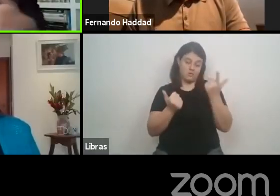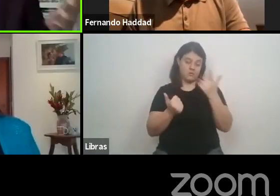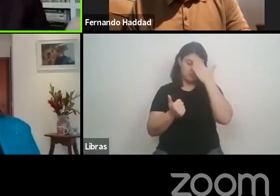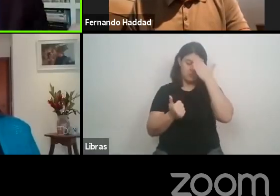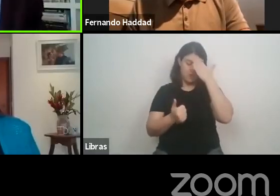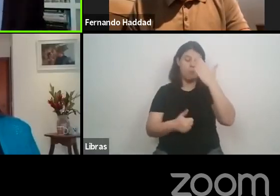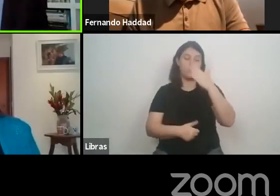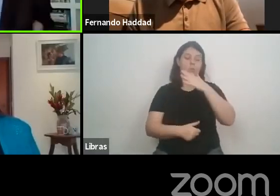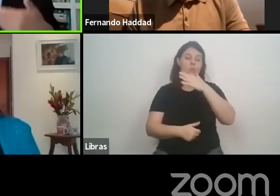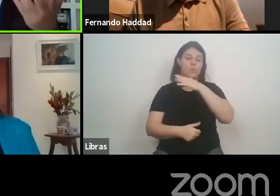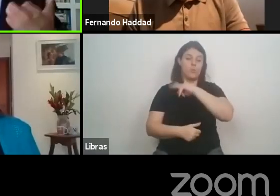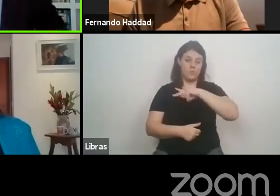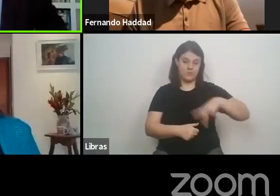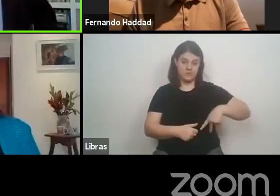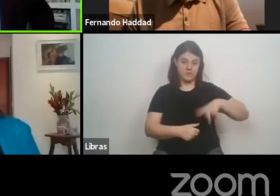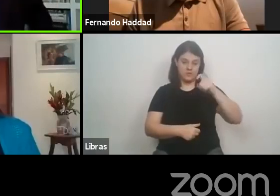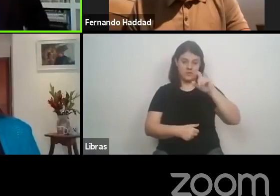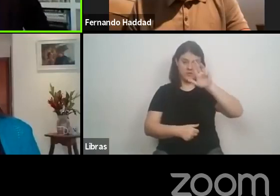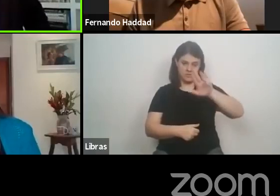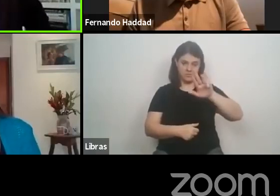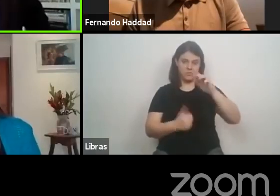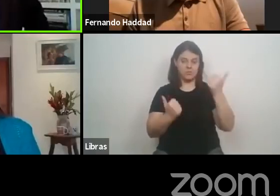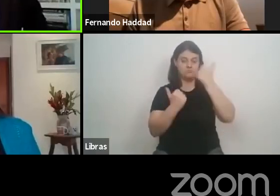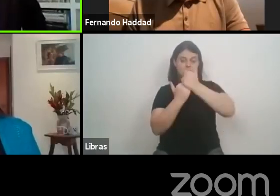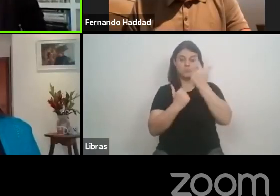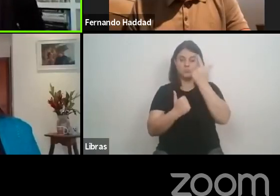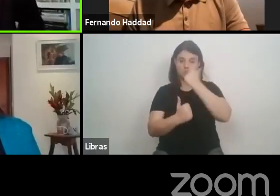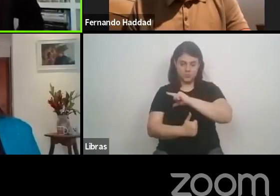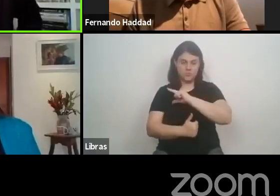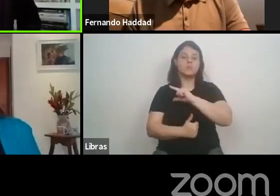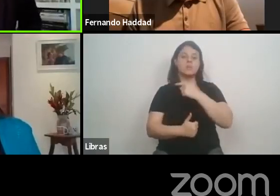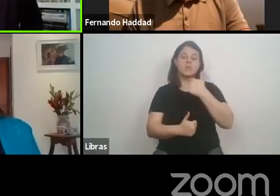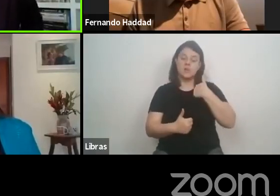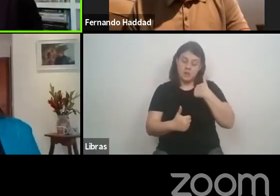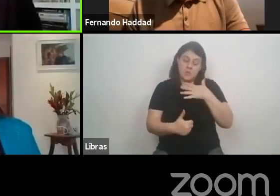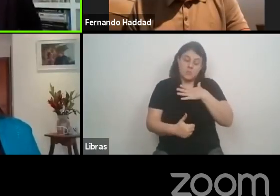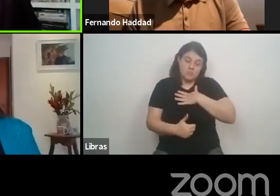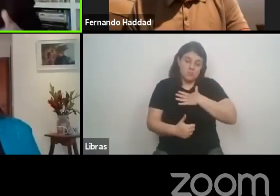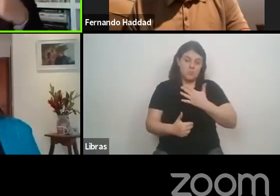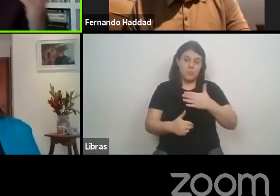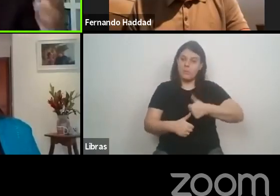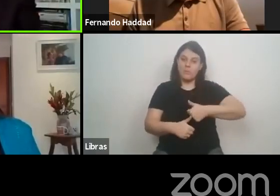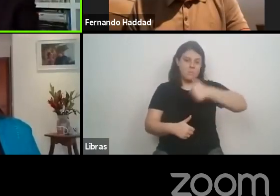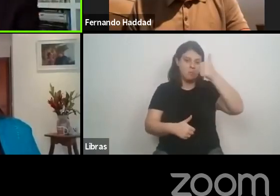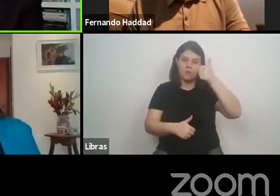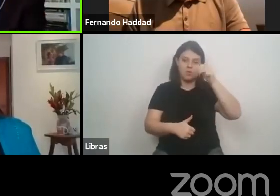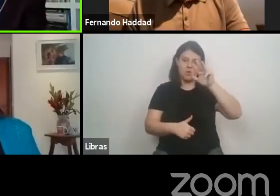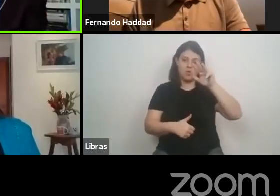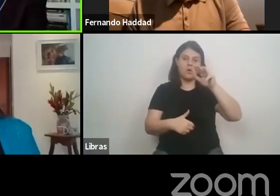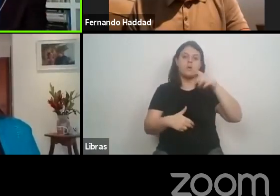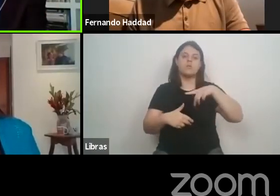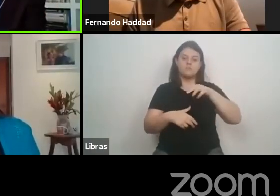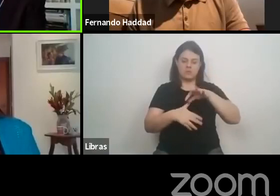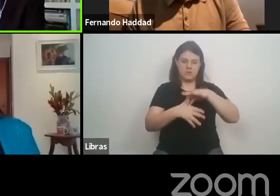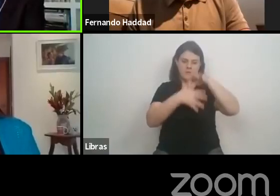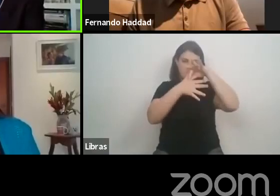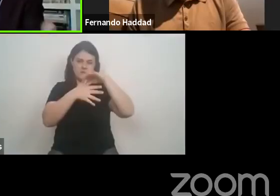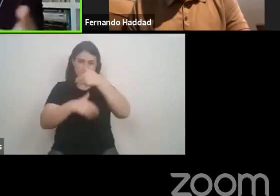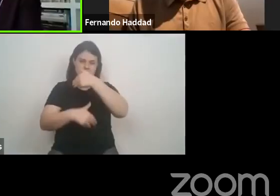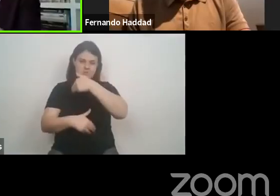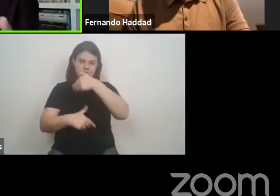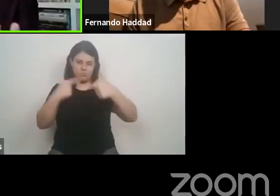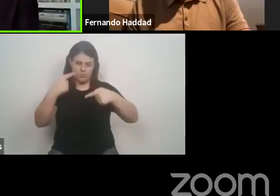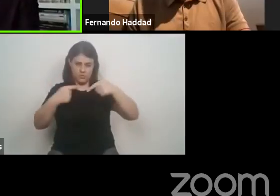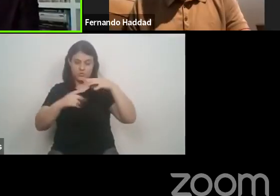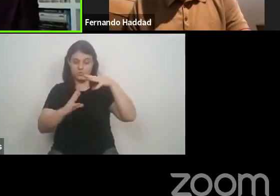uma das maiores lideranças do mundo, né? Eu não tenho a menor dúvida, para mim, especialmente, é de fato a maior liderança política do mundo, né? E substituir